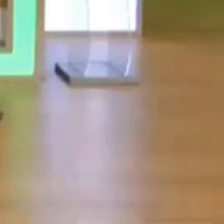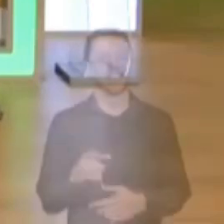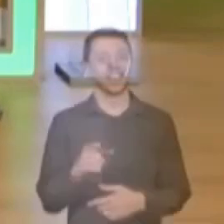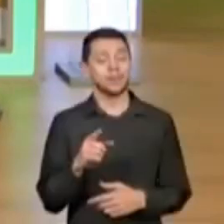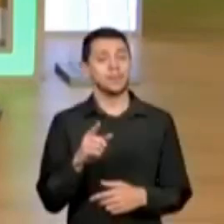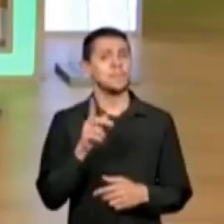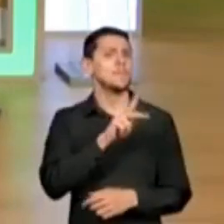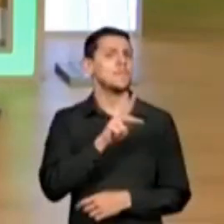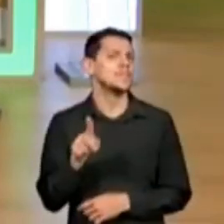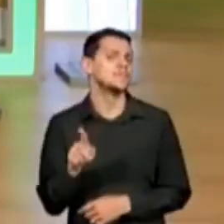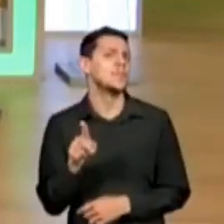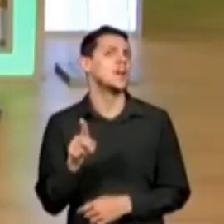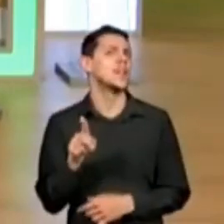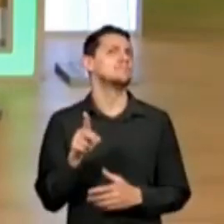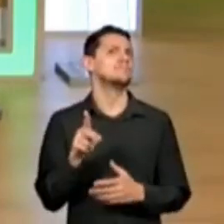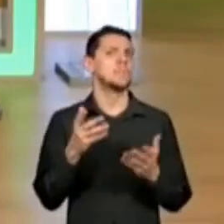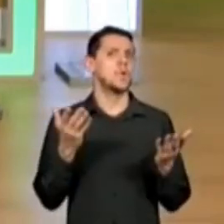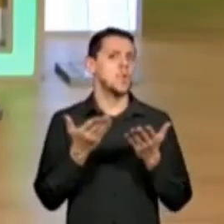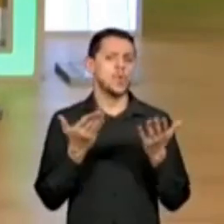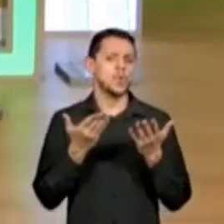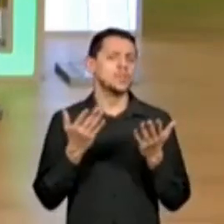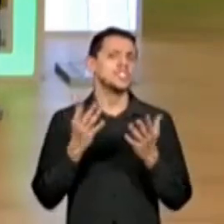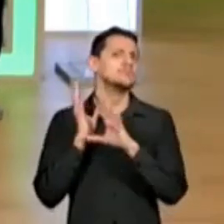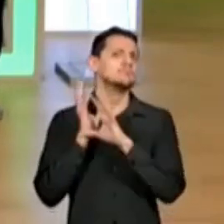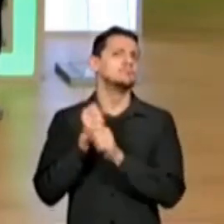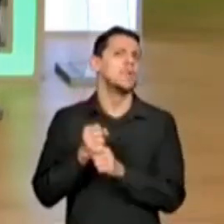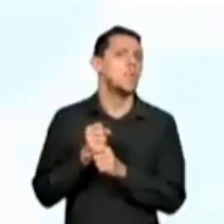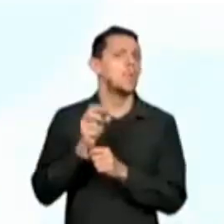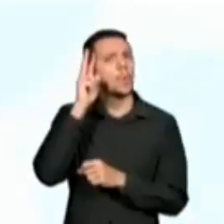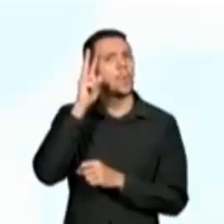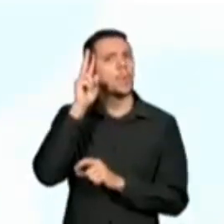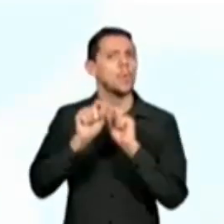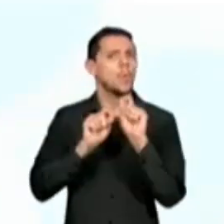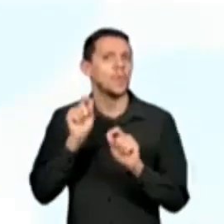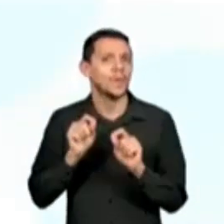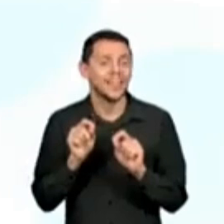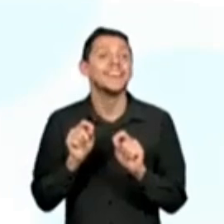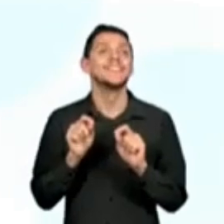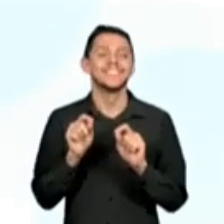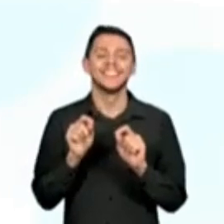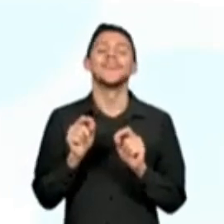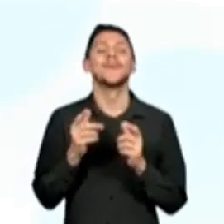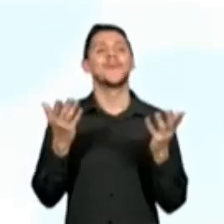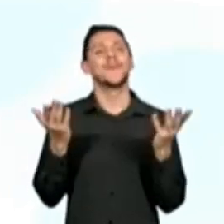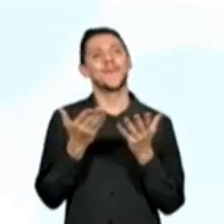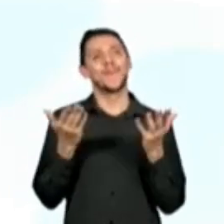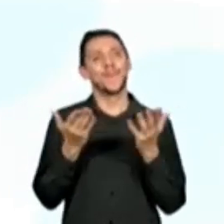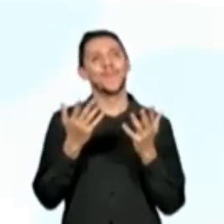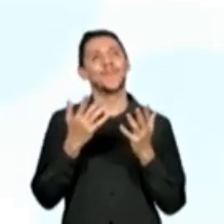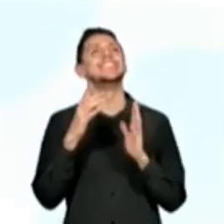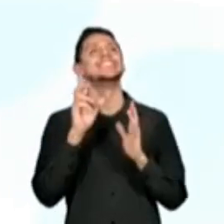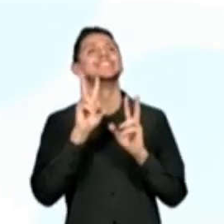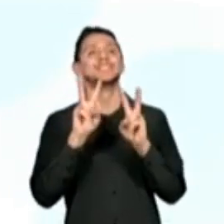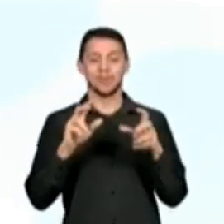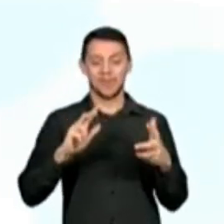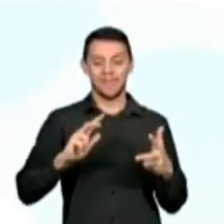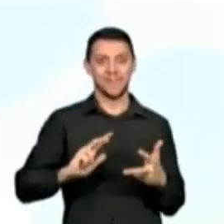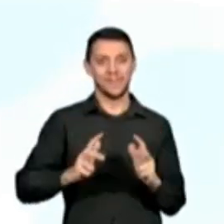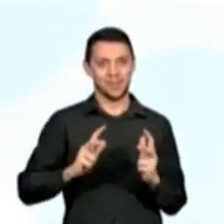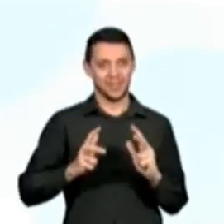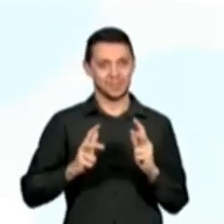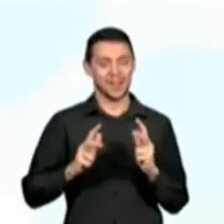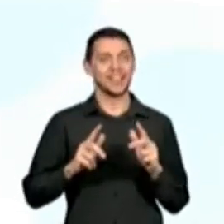E, o que rolou hoje por aqui, Lê pra gente. Hoje falamos sobre figuras espaciais